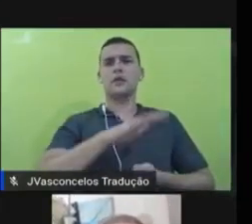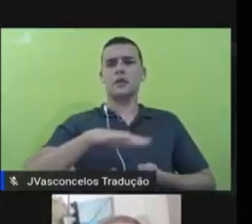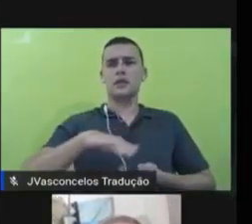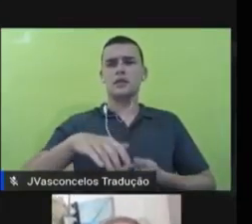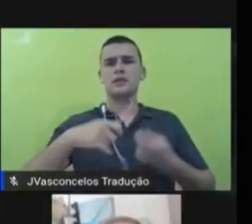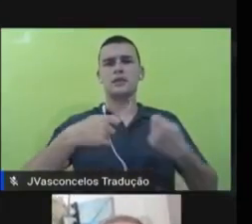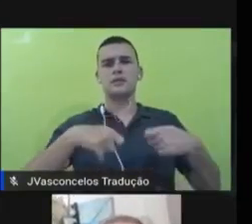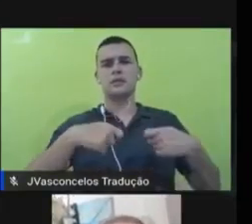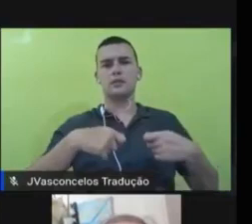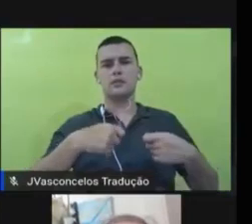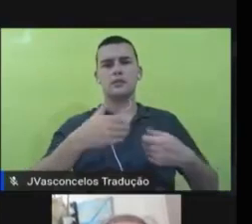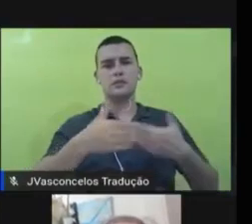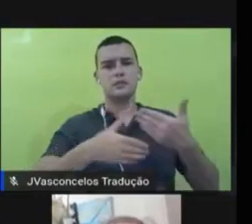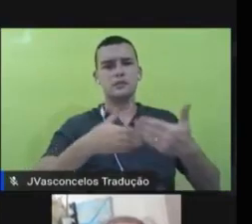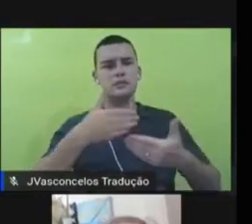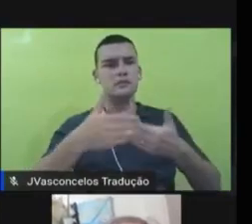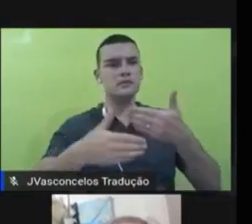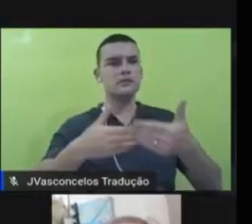reabilitação, sobretudo reabilitação